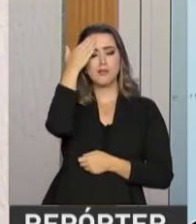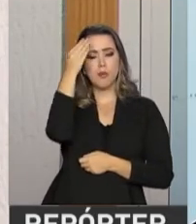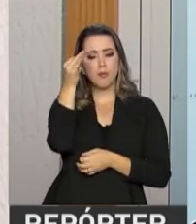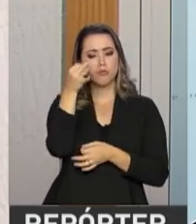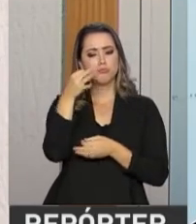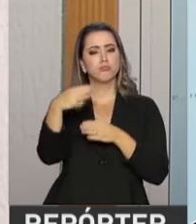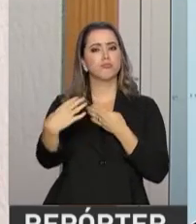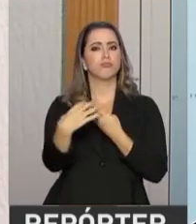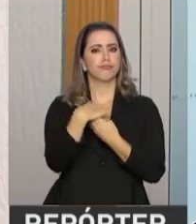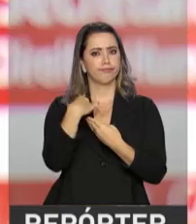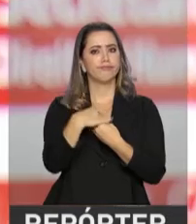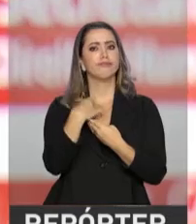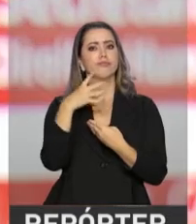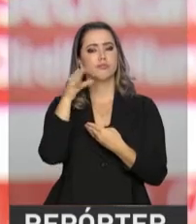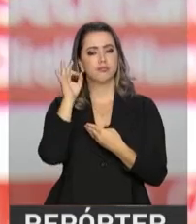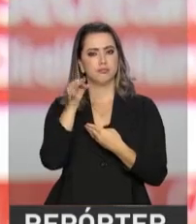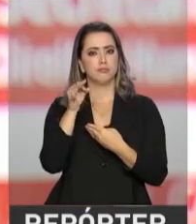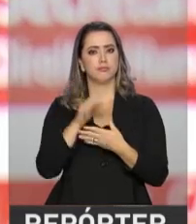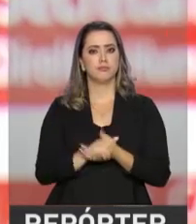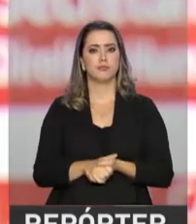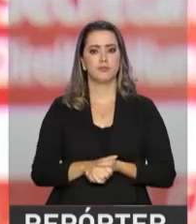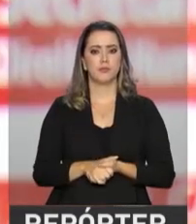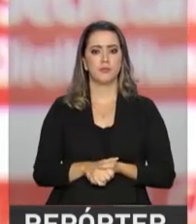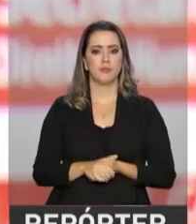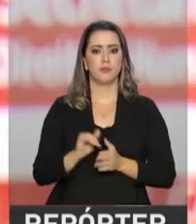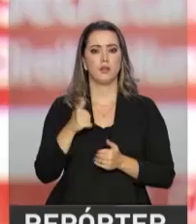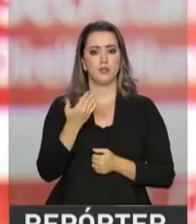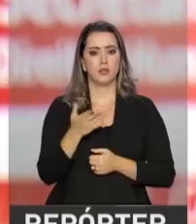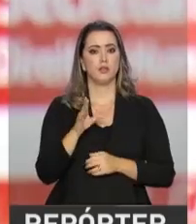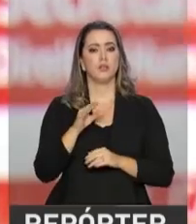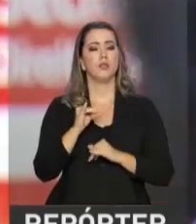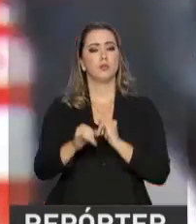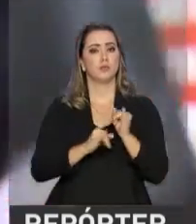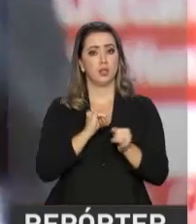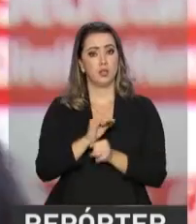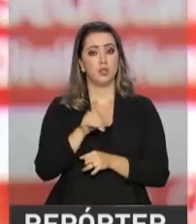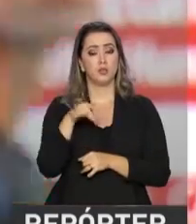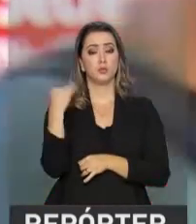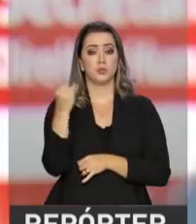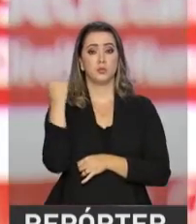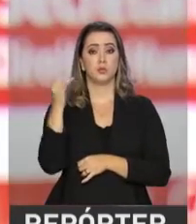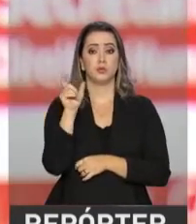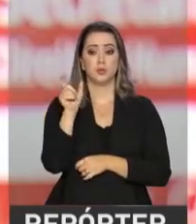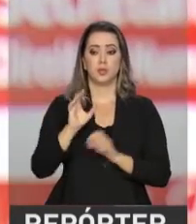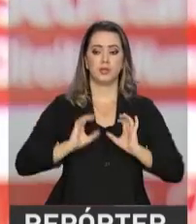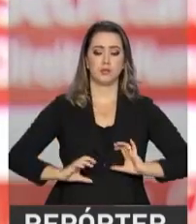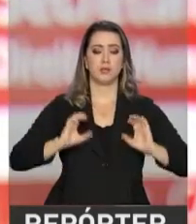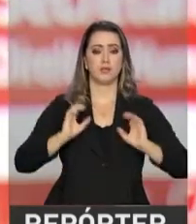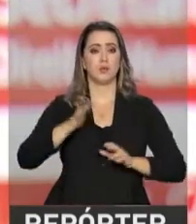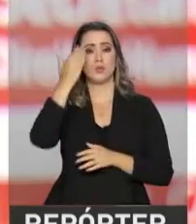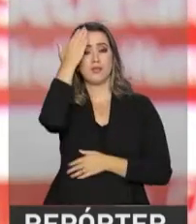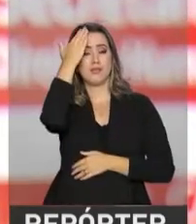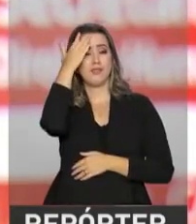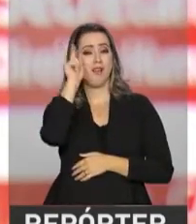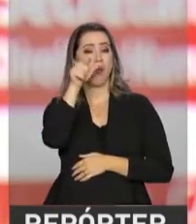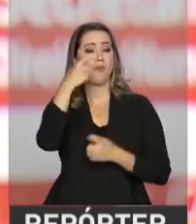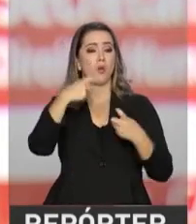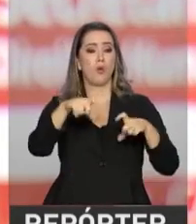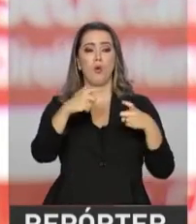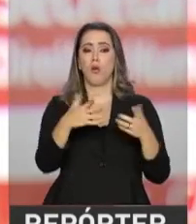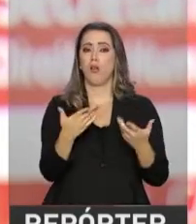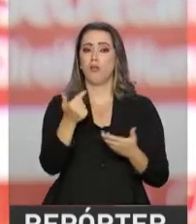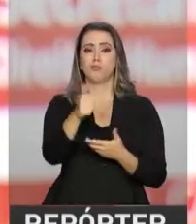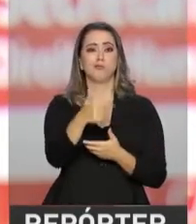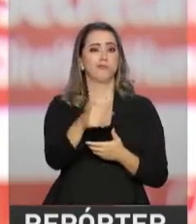modificar seus procedimentos esse canal de sugestões do cidadão é fundamental porque o cidadão é que sabe onde é que o